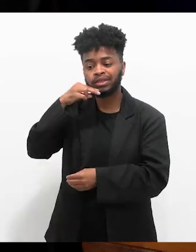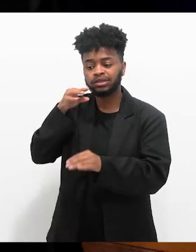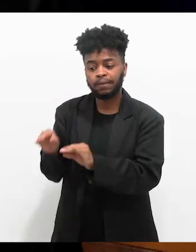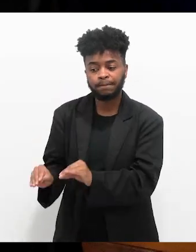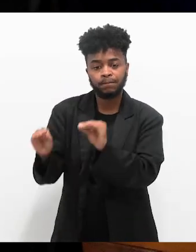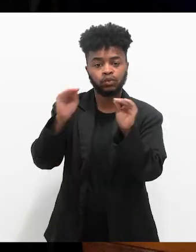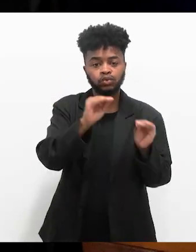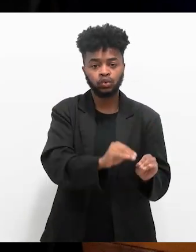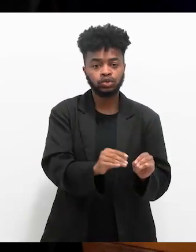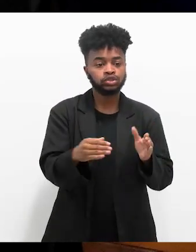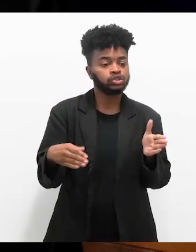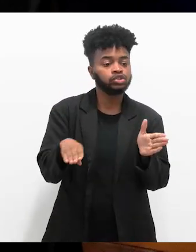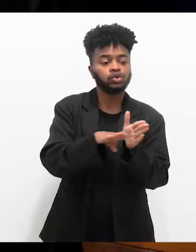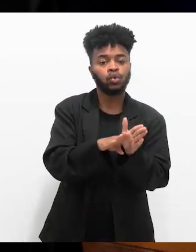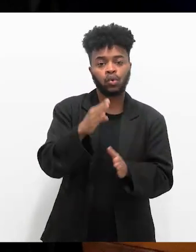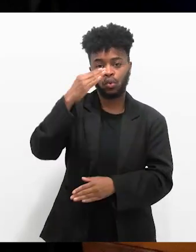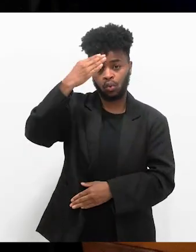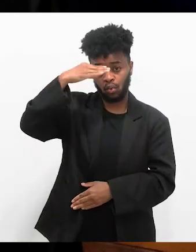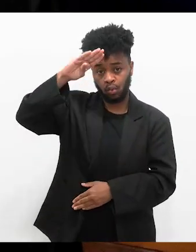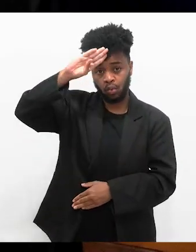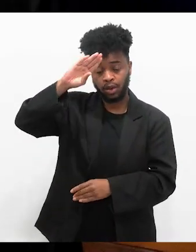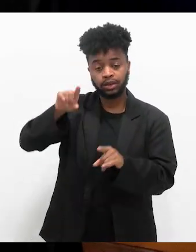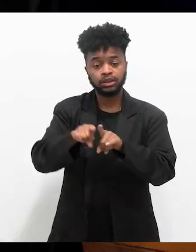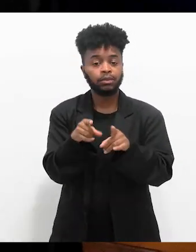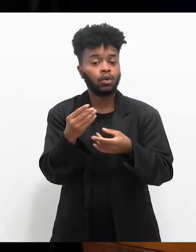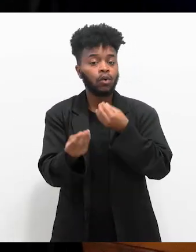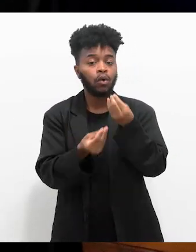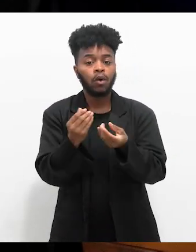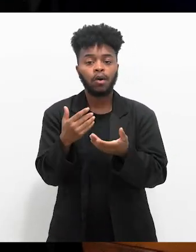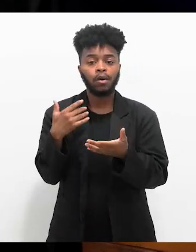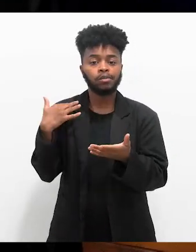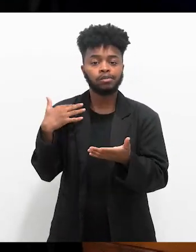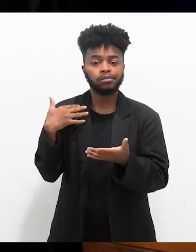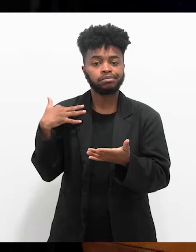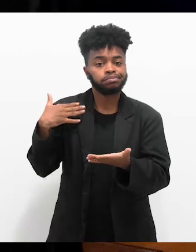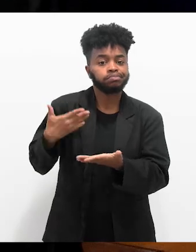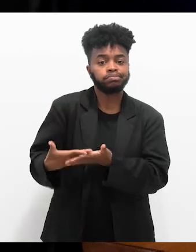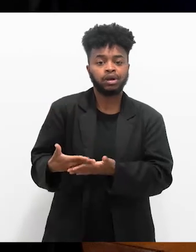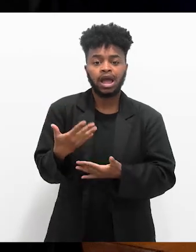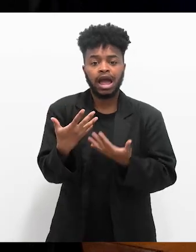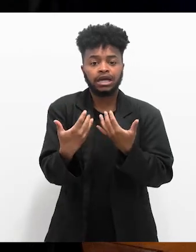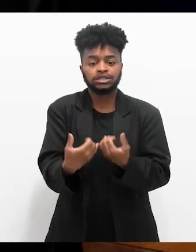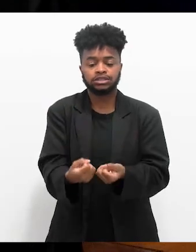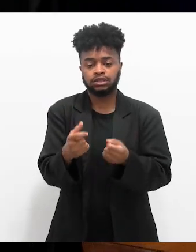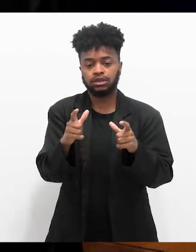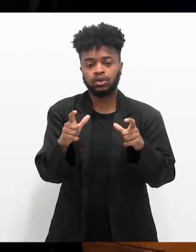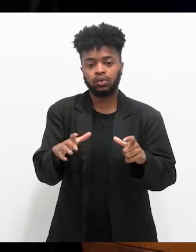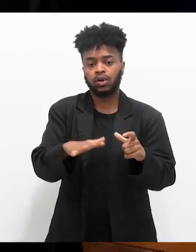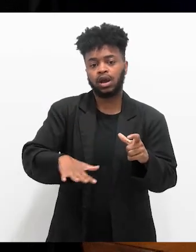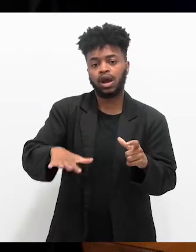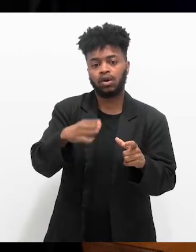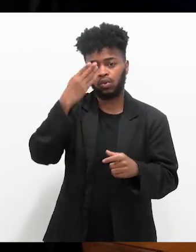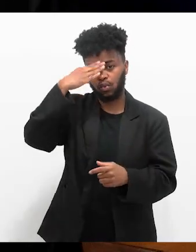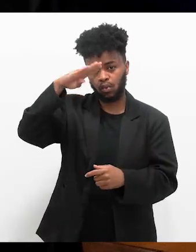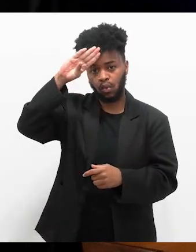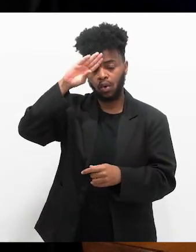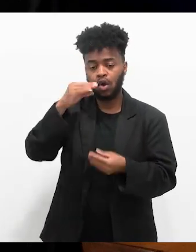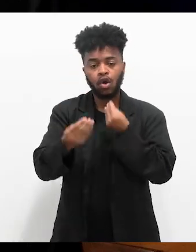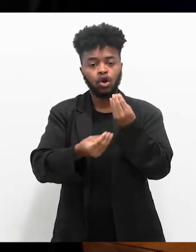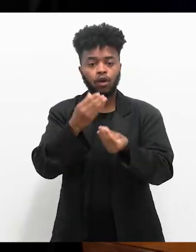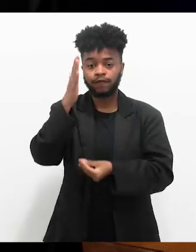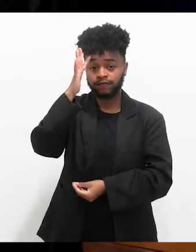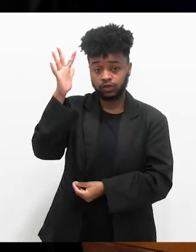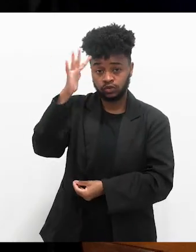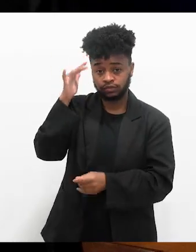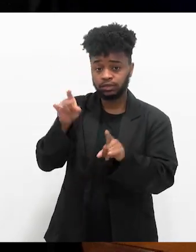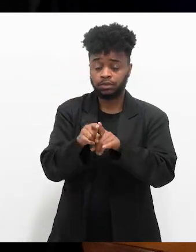até Cuba, toda essa aceitação, vamos dizer assim, desse território cubano, de toda essa grande